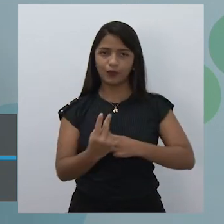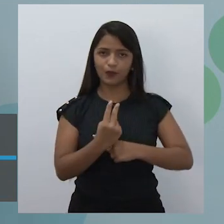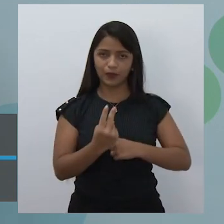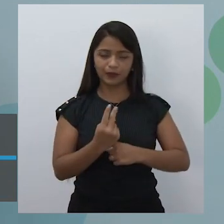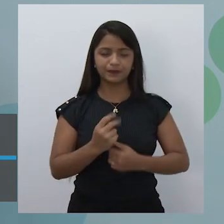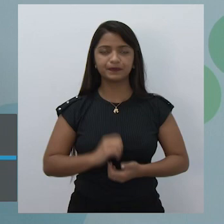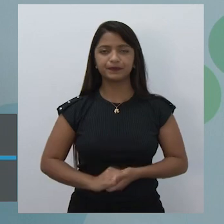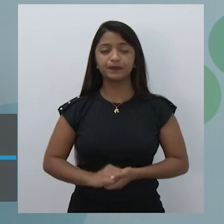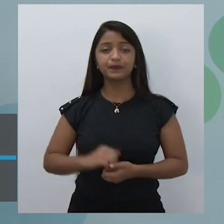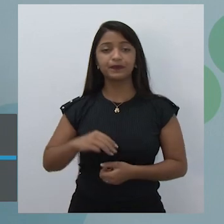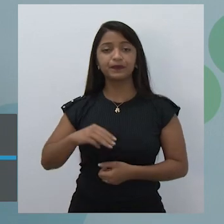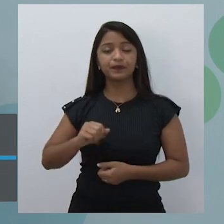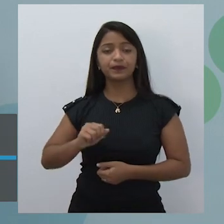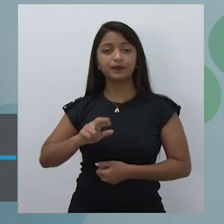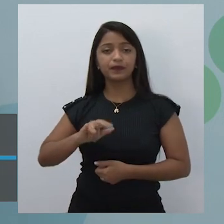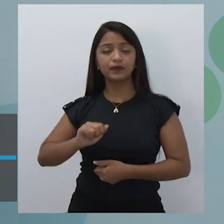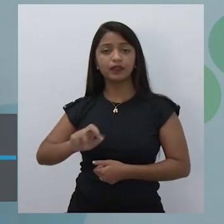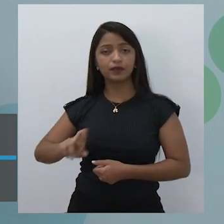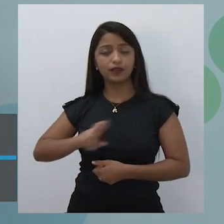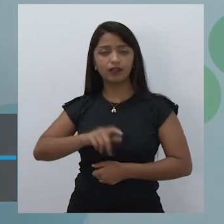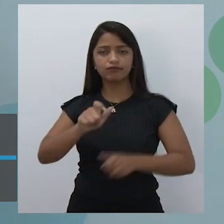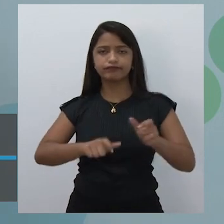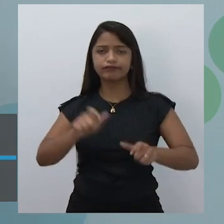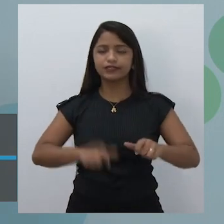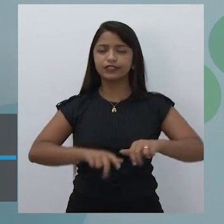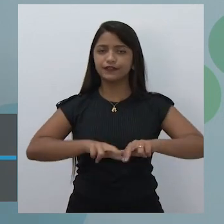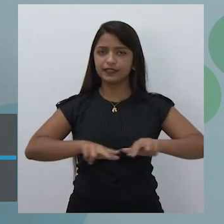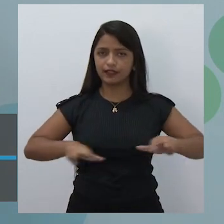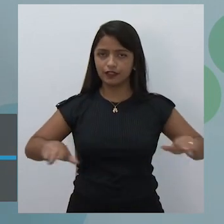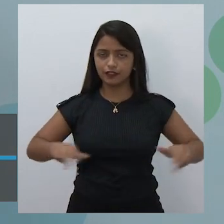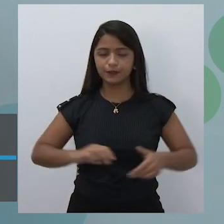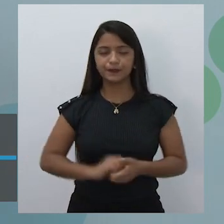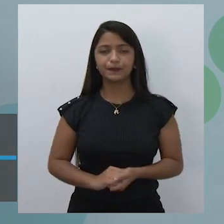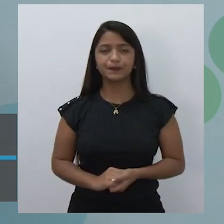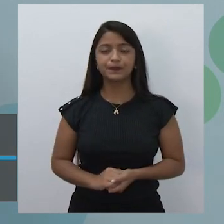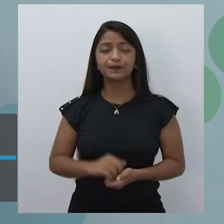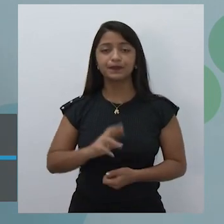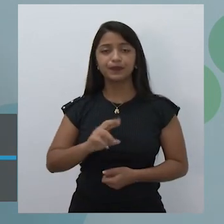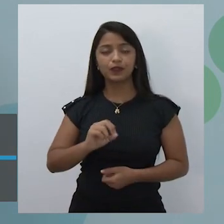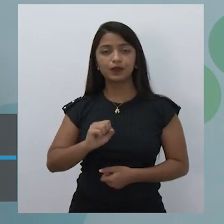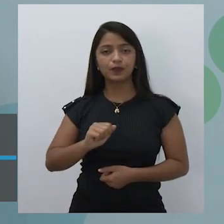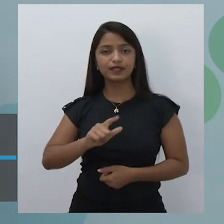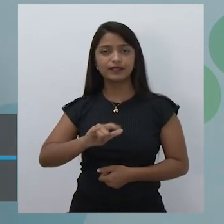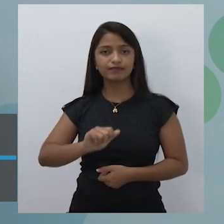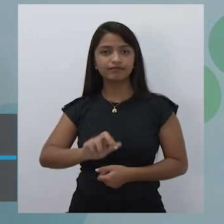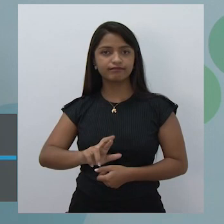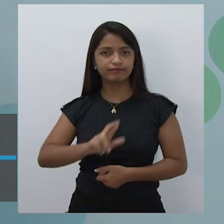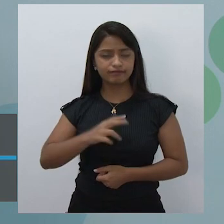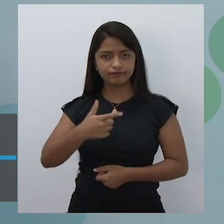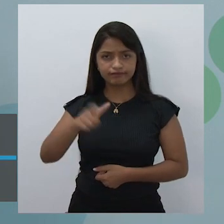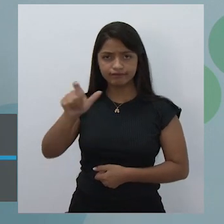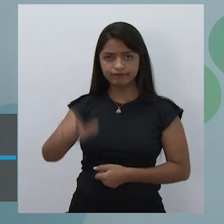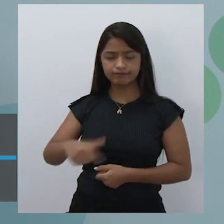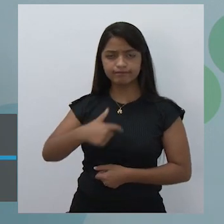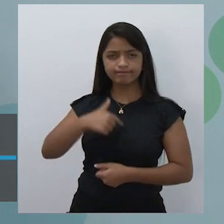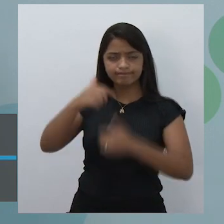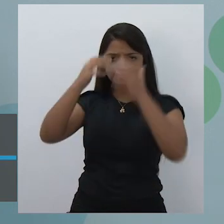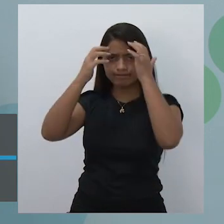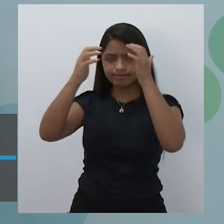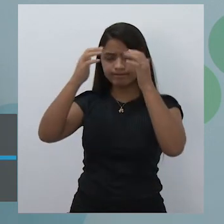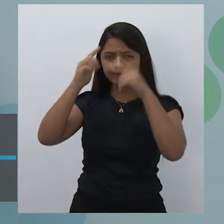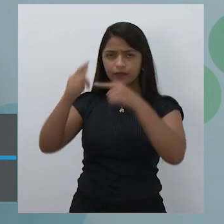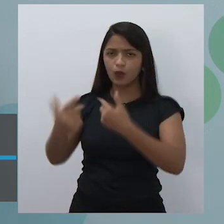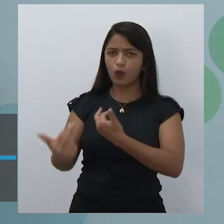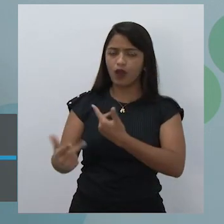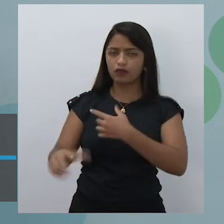diversidade. A Rosália, pensar no outro como igual. Muito interessante isso, não é? Maria Estela, a